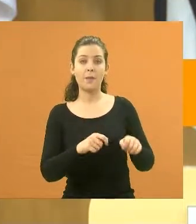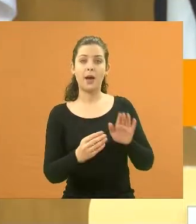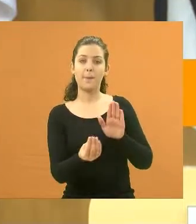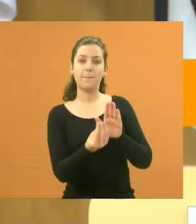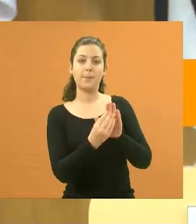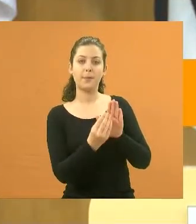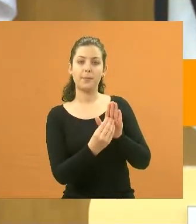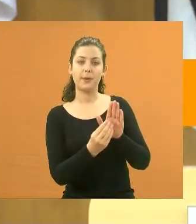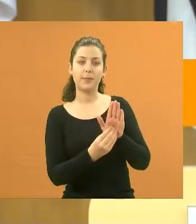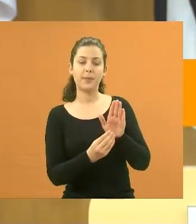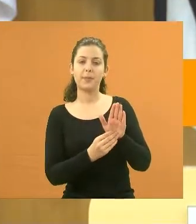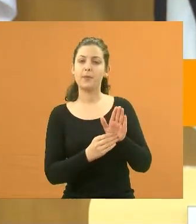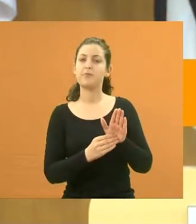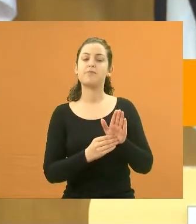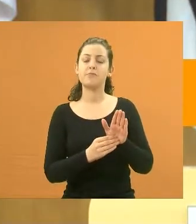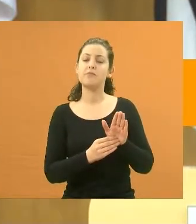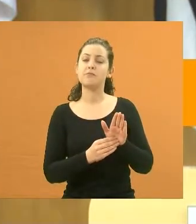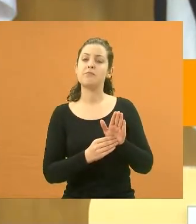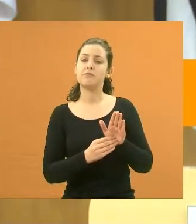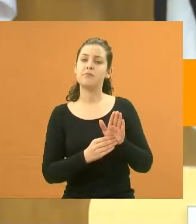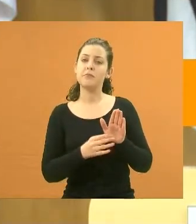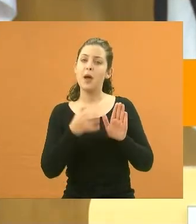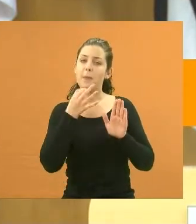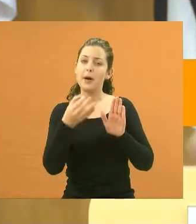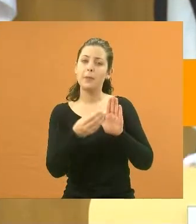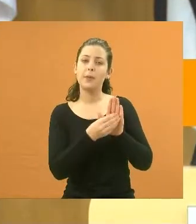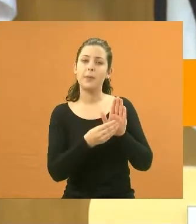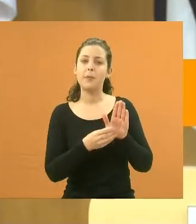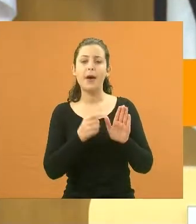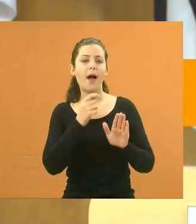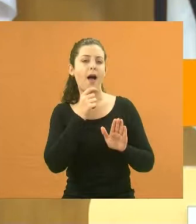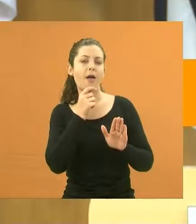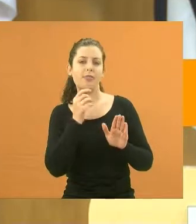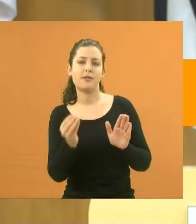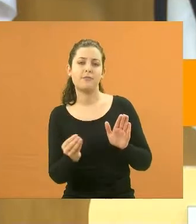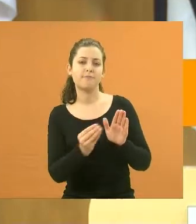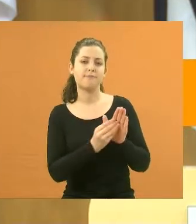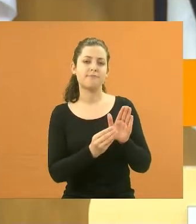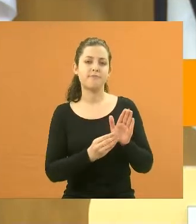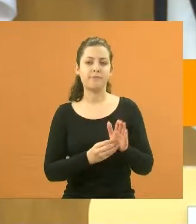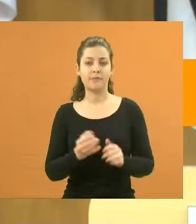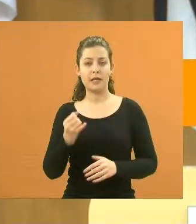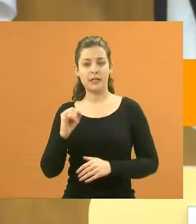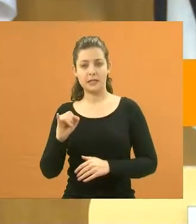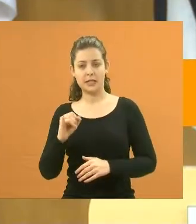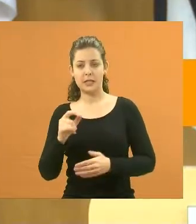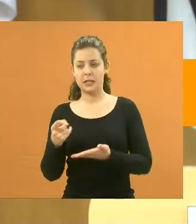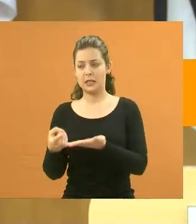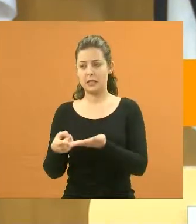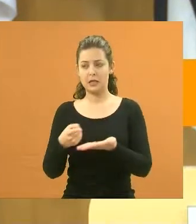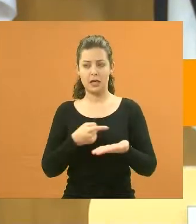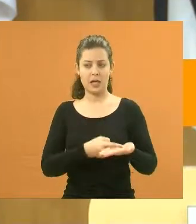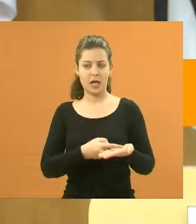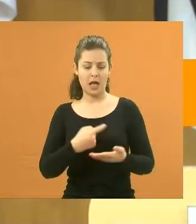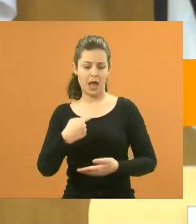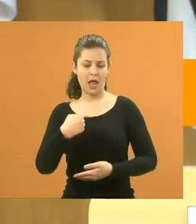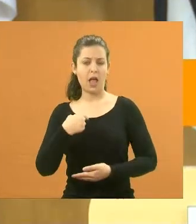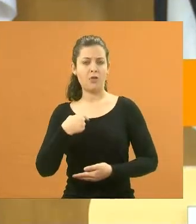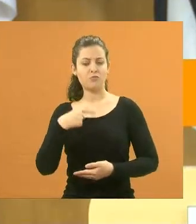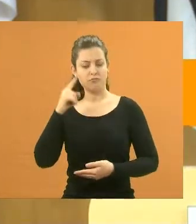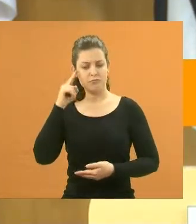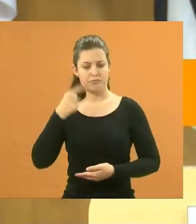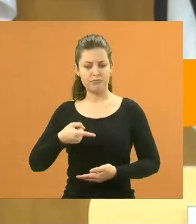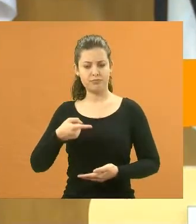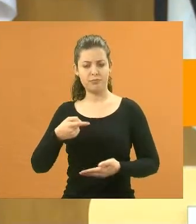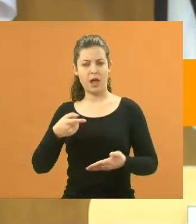os demais pontos que esse projeto não contemplou. Então, se há esse acordo, não sou eu, vereador, que